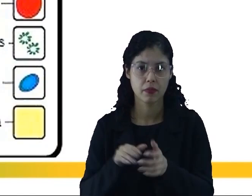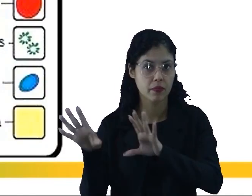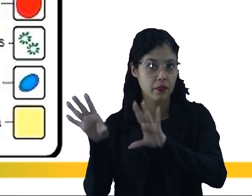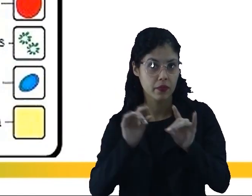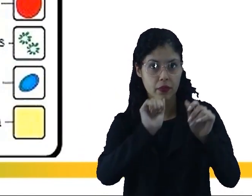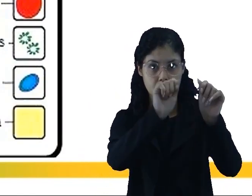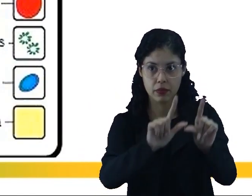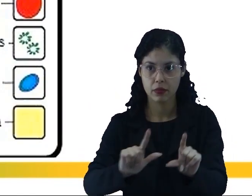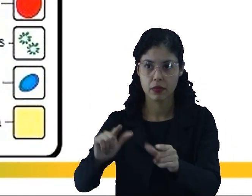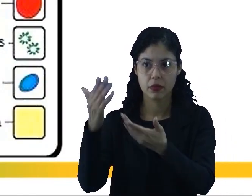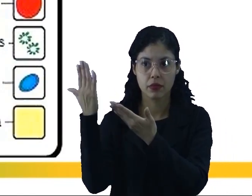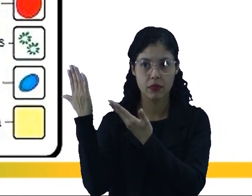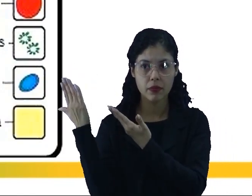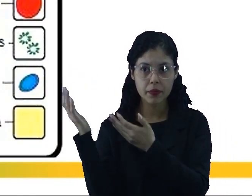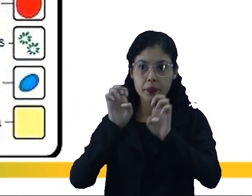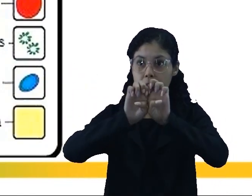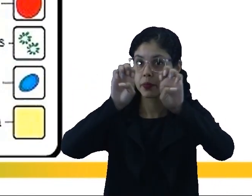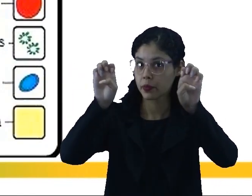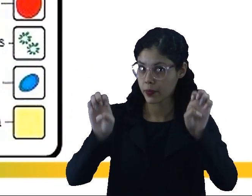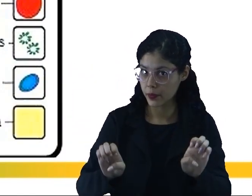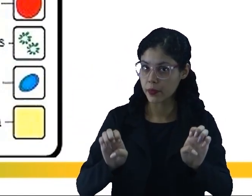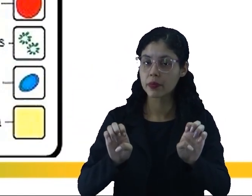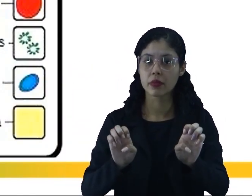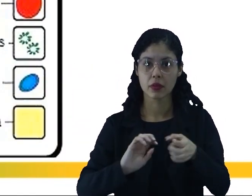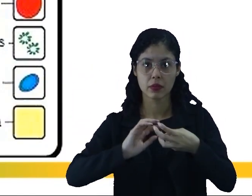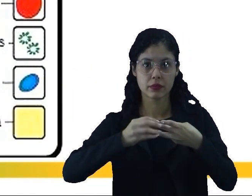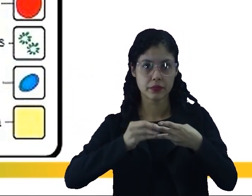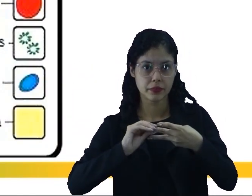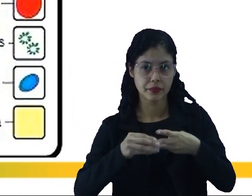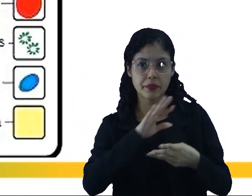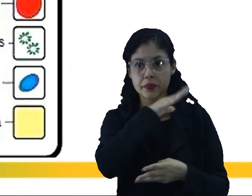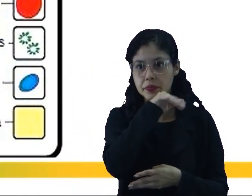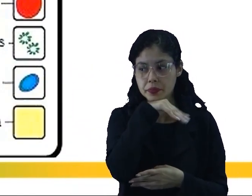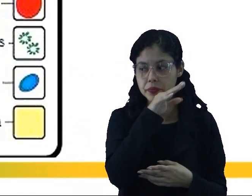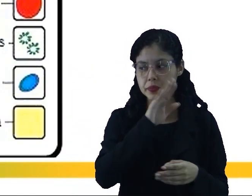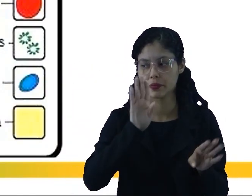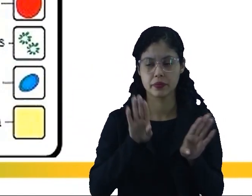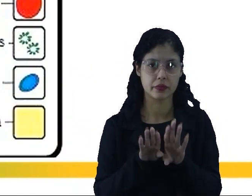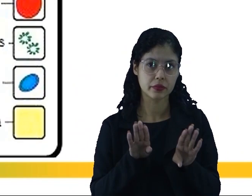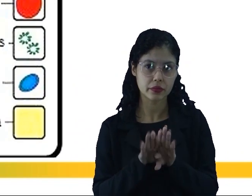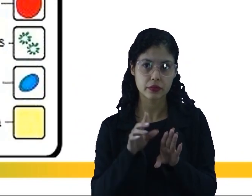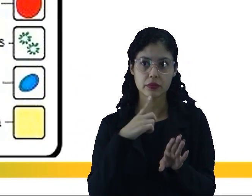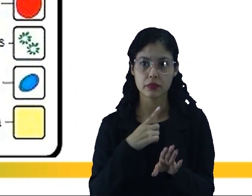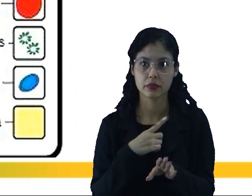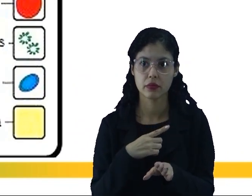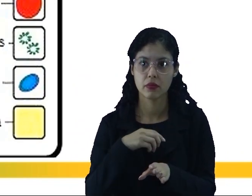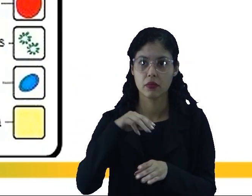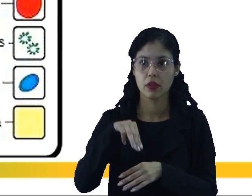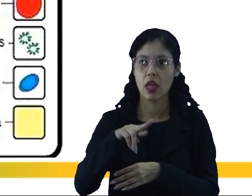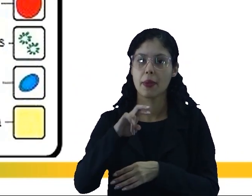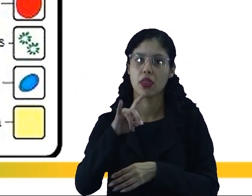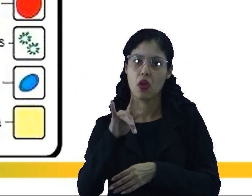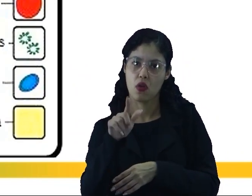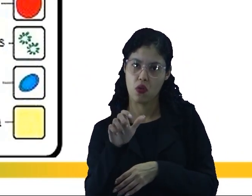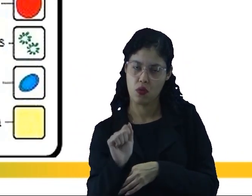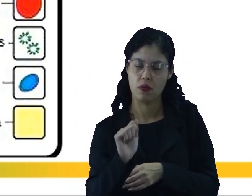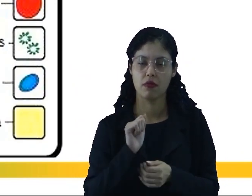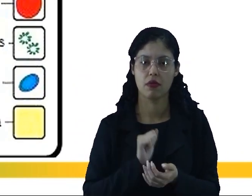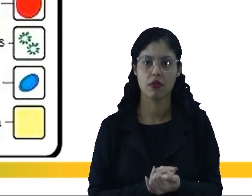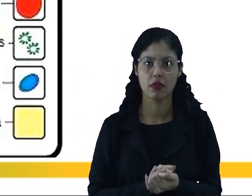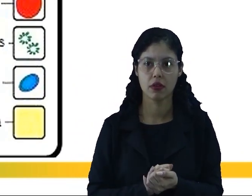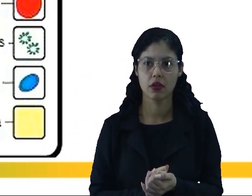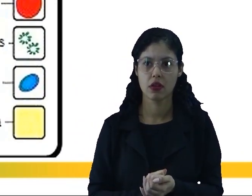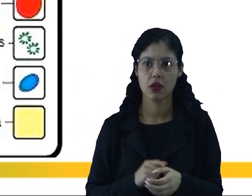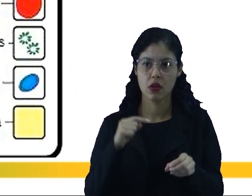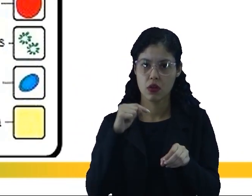Trago também um slide aqui para a gente ver as estruturas da célula. Então, a gente tem uma célula animal, né? Então, mitocôndria,